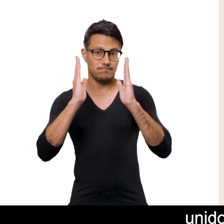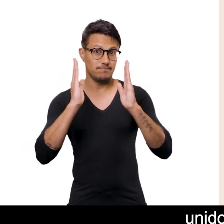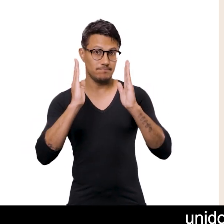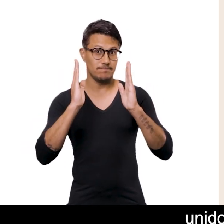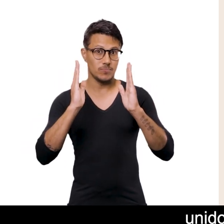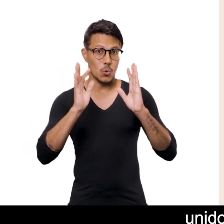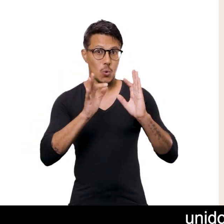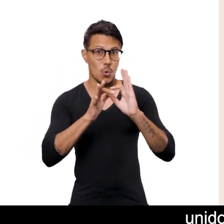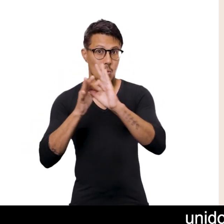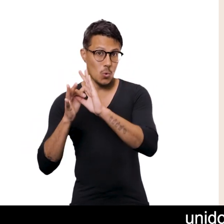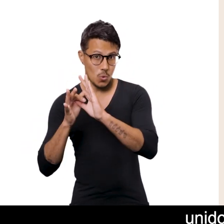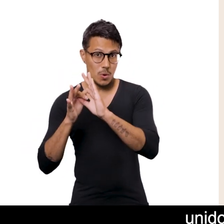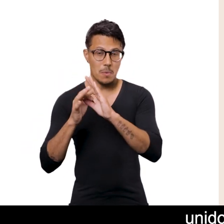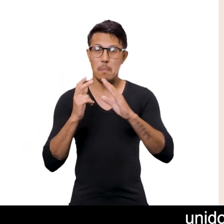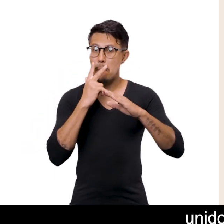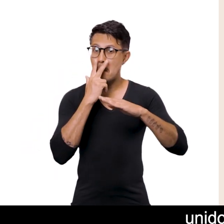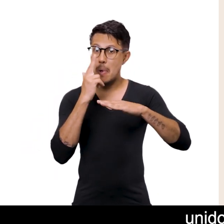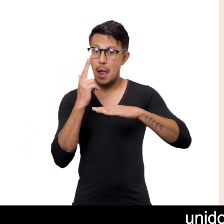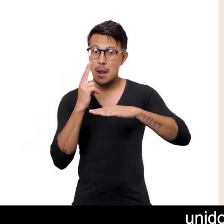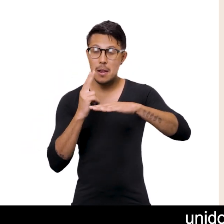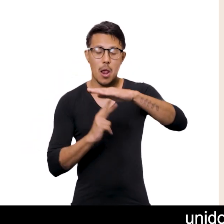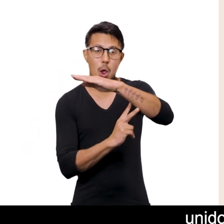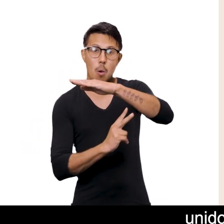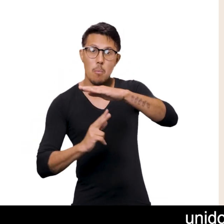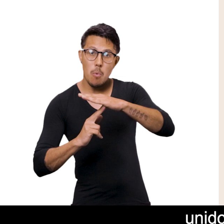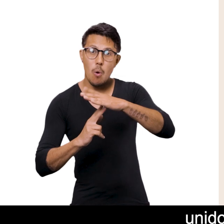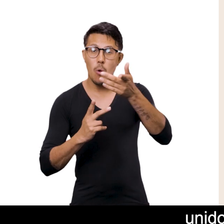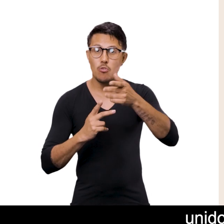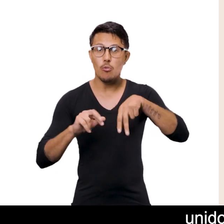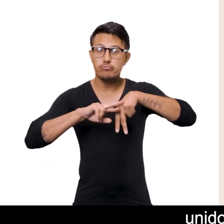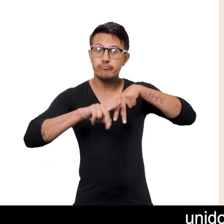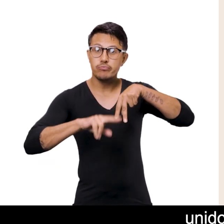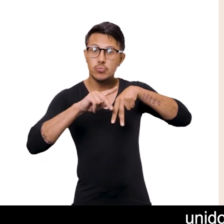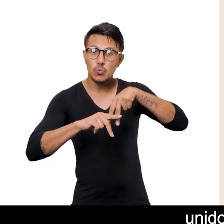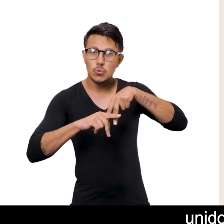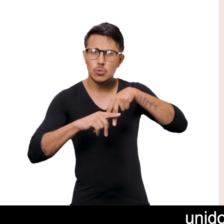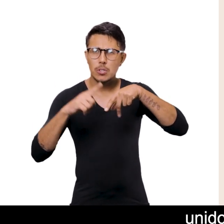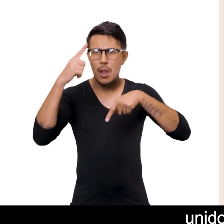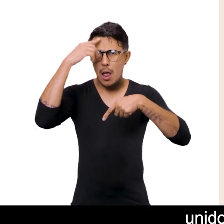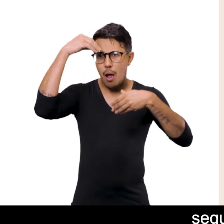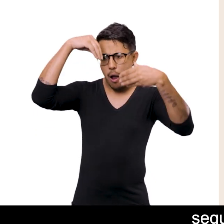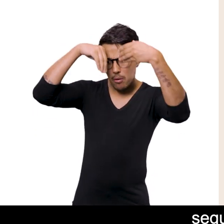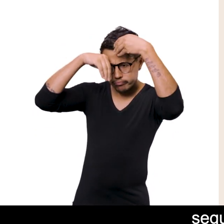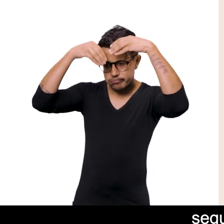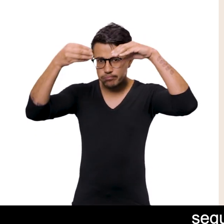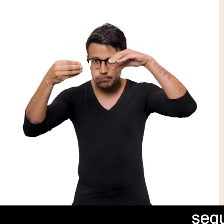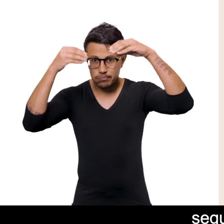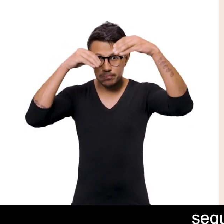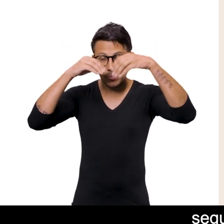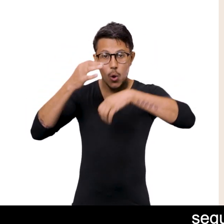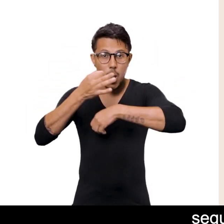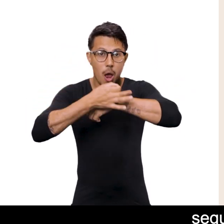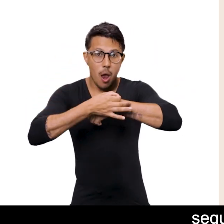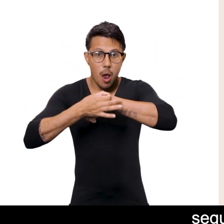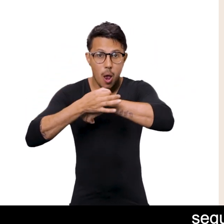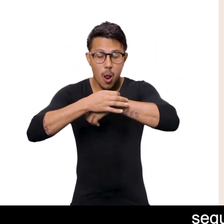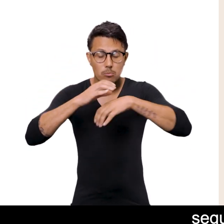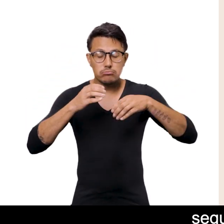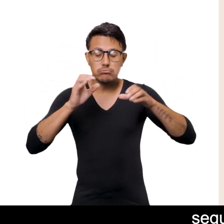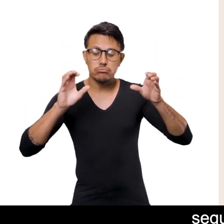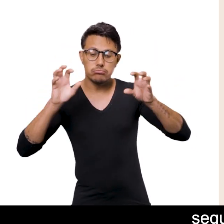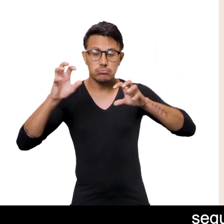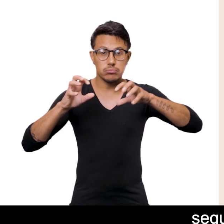espelhados, unidos por uma ponte ou por seu sexo, dentro da cabeça do outro, segurando relógios